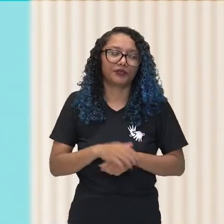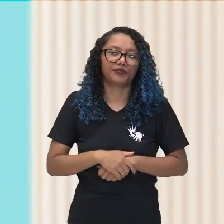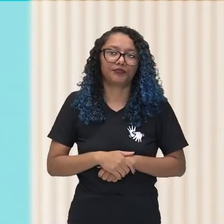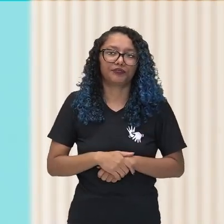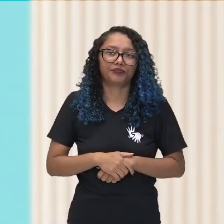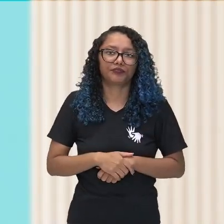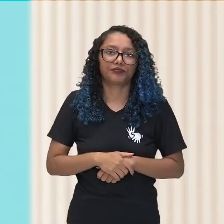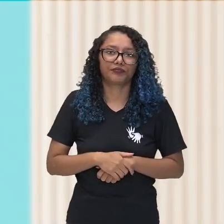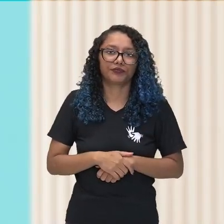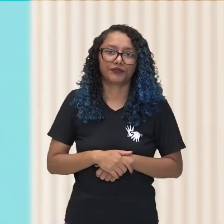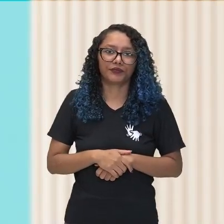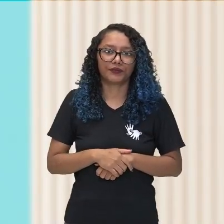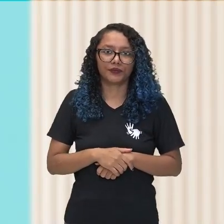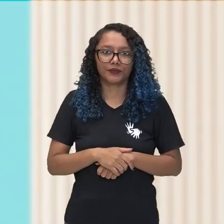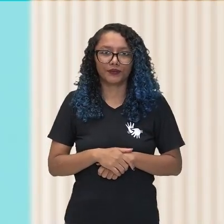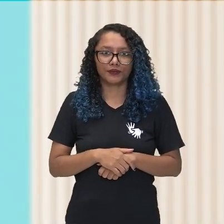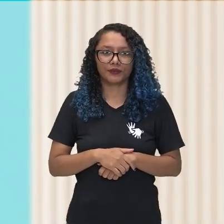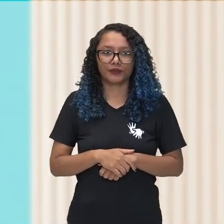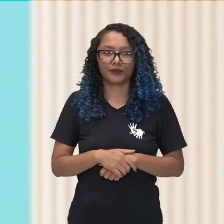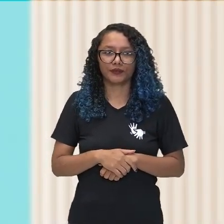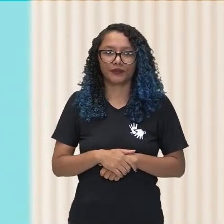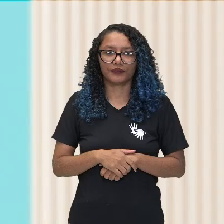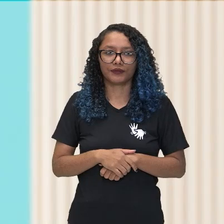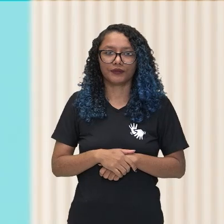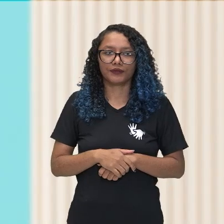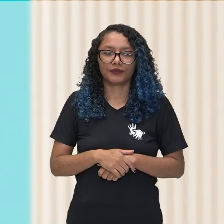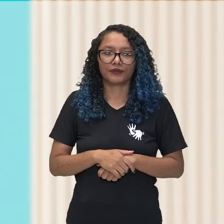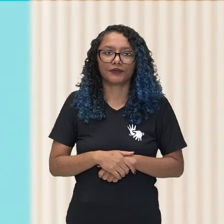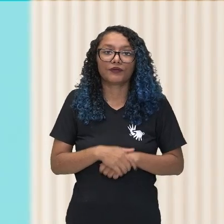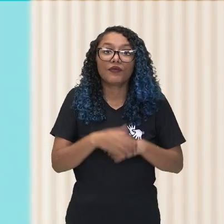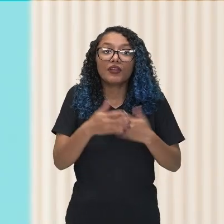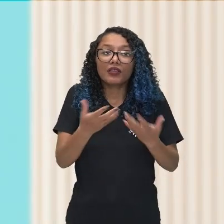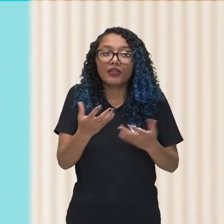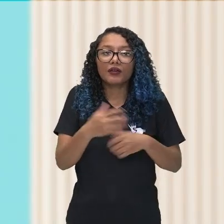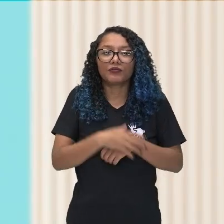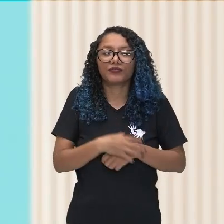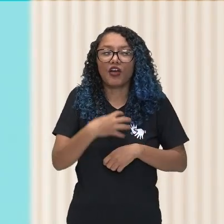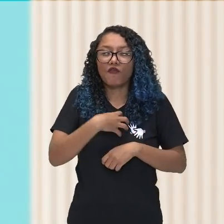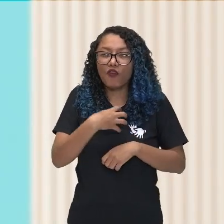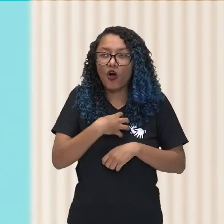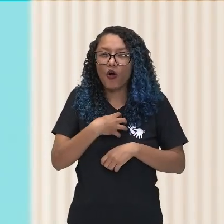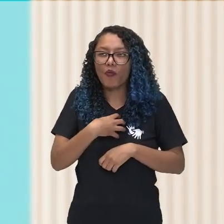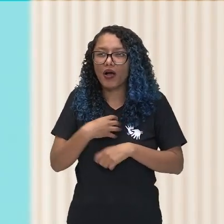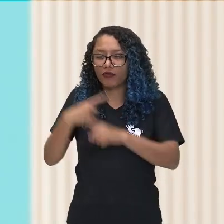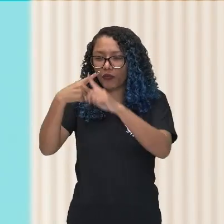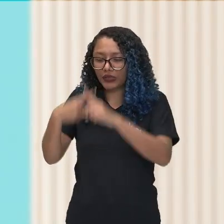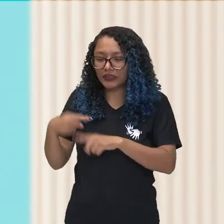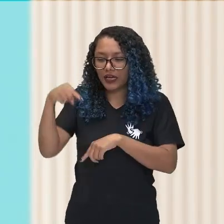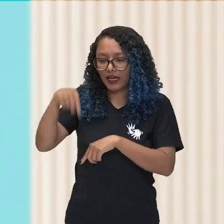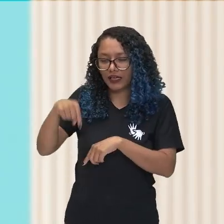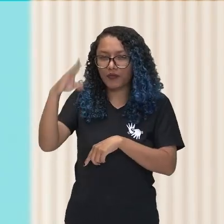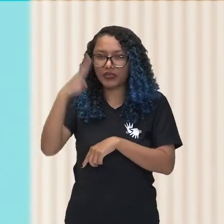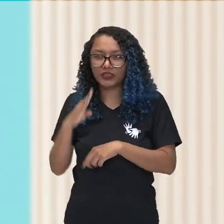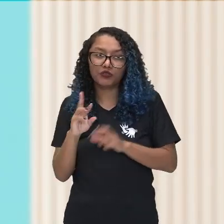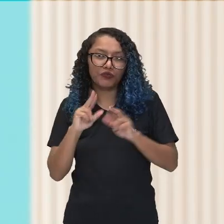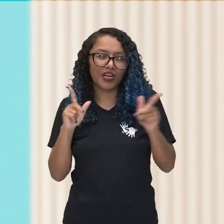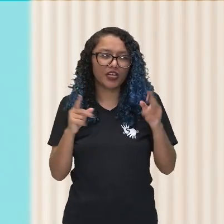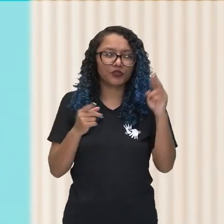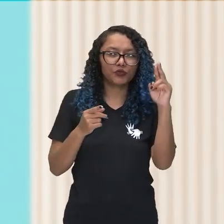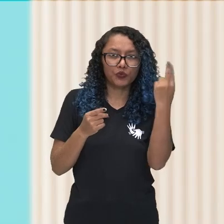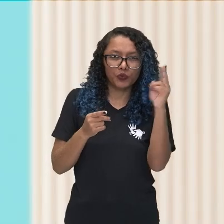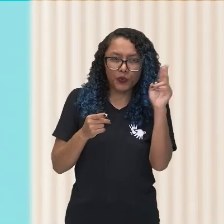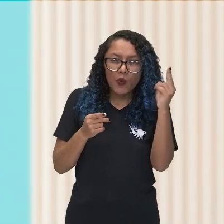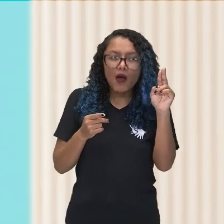enfim. A maneira como se joga, por exemplo, aqui no Brasil é diferente de como se joga no Uruguai, né? Então por